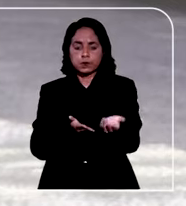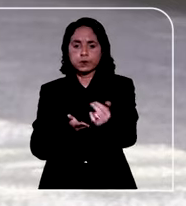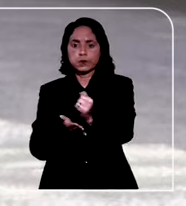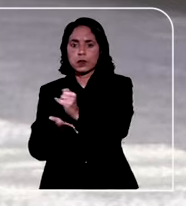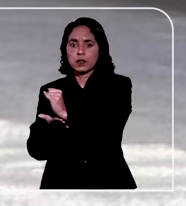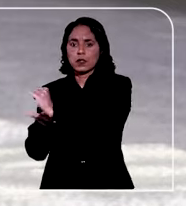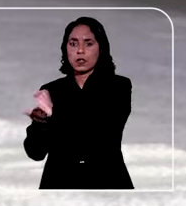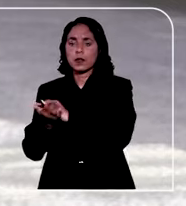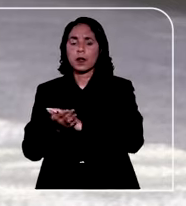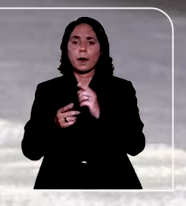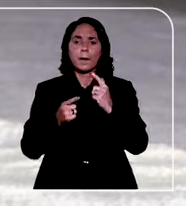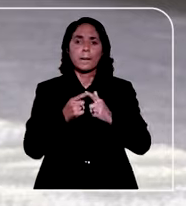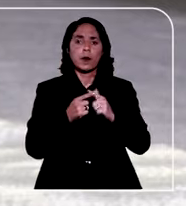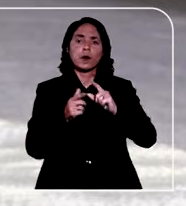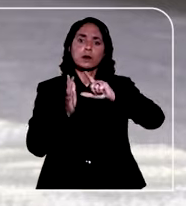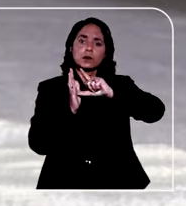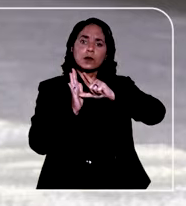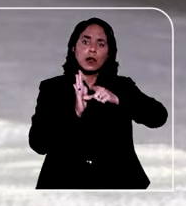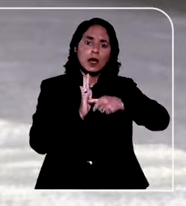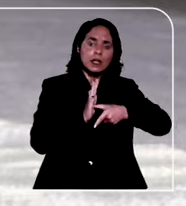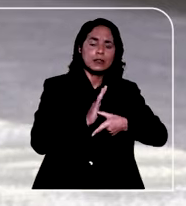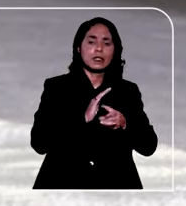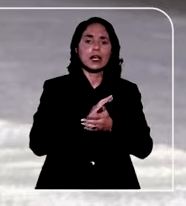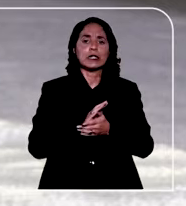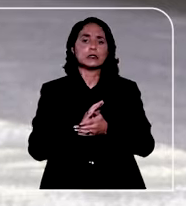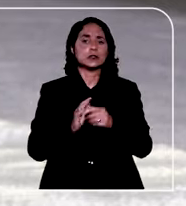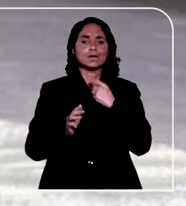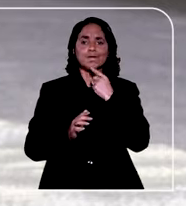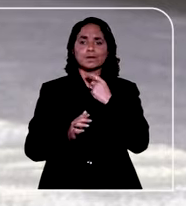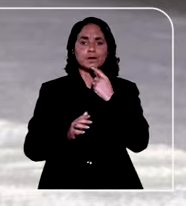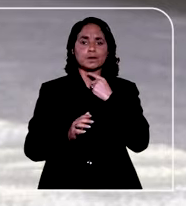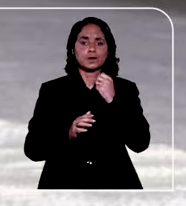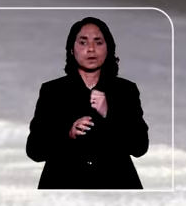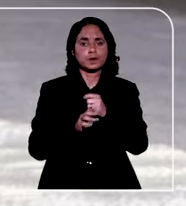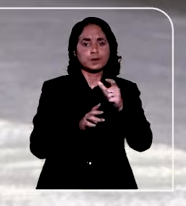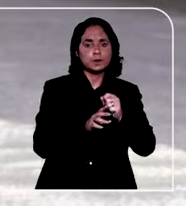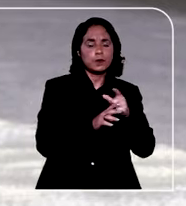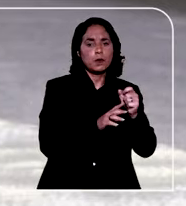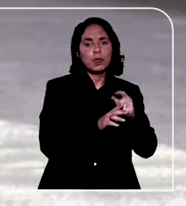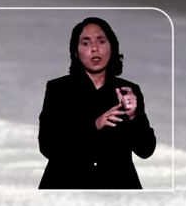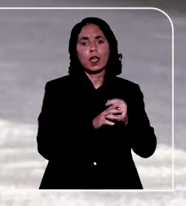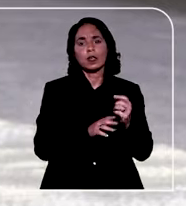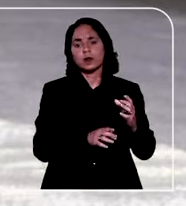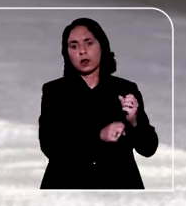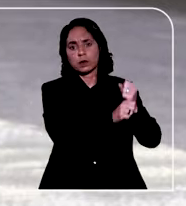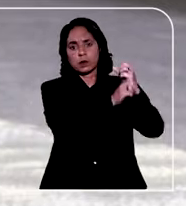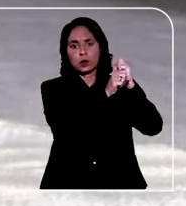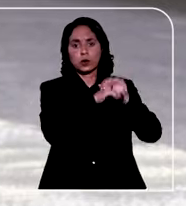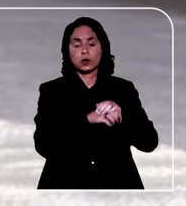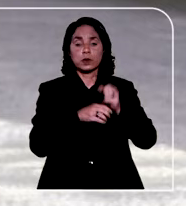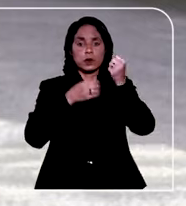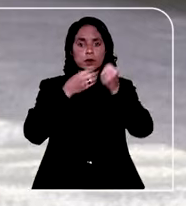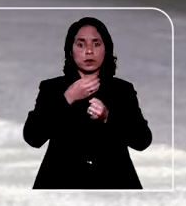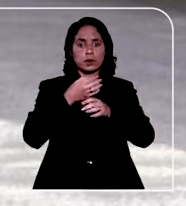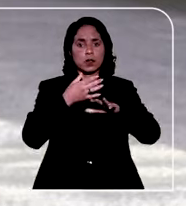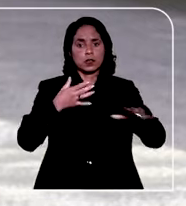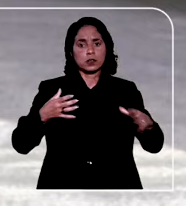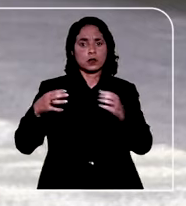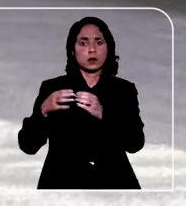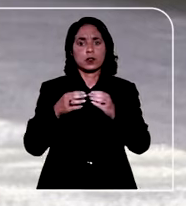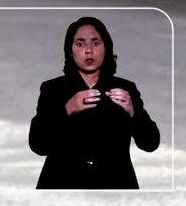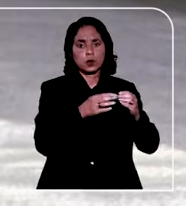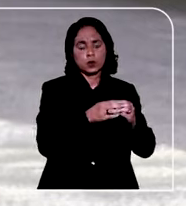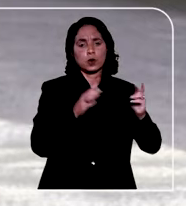alegando que o atraso da obra impediu que eles lucrem com o aluguel do imóvel seguindo a jurisprudência da corte o